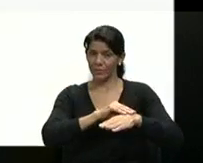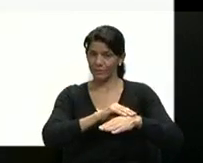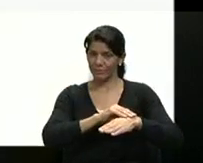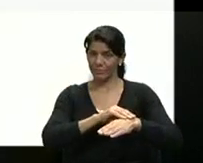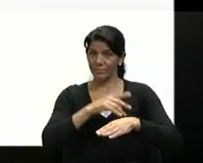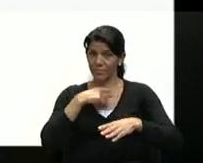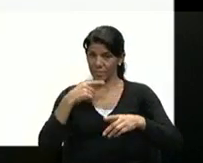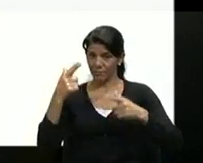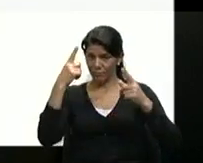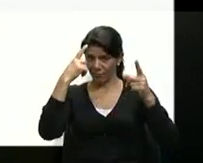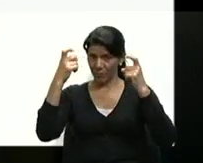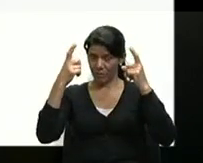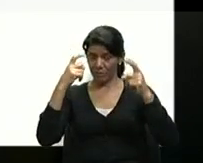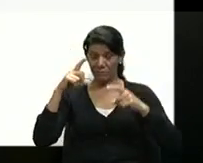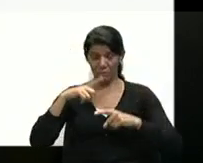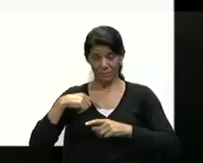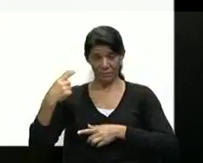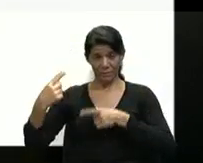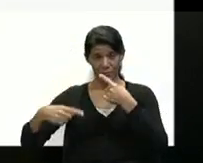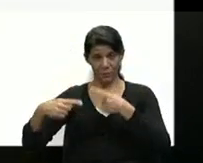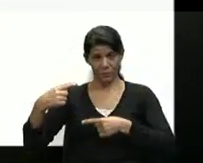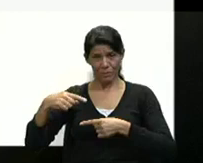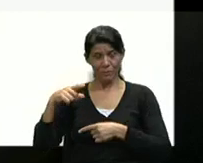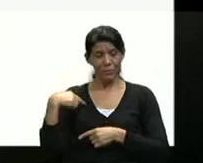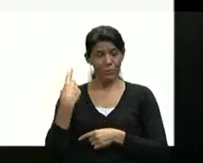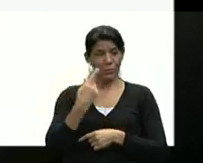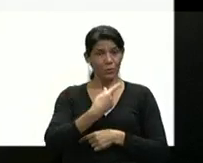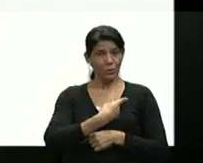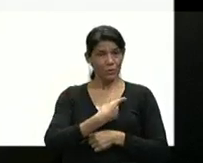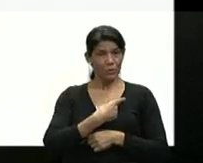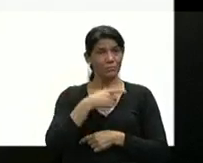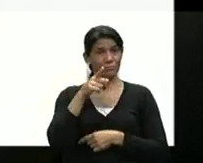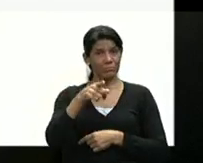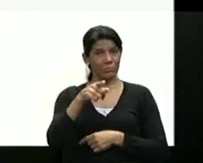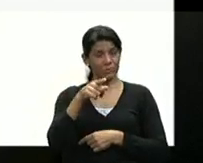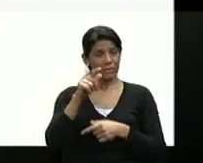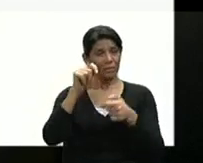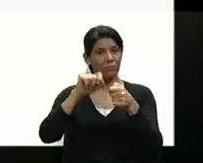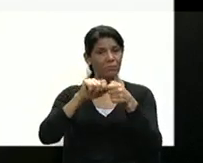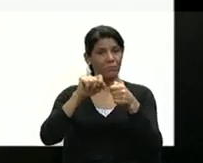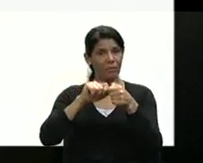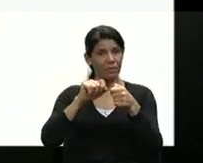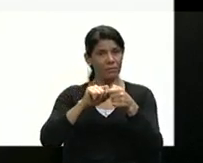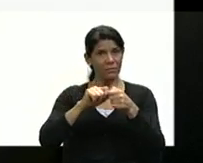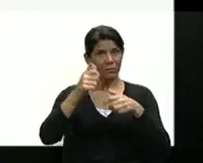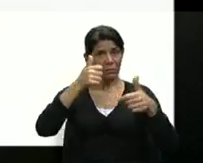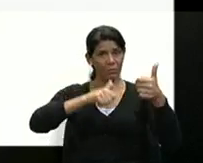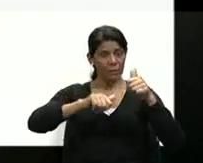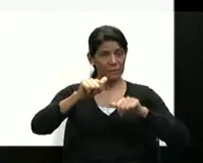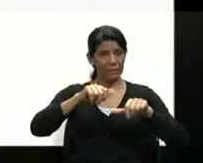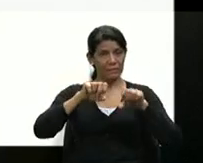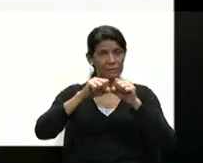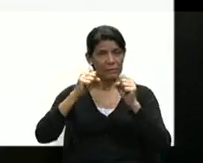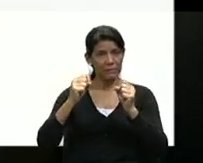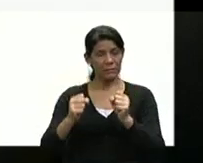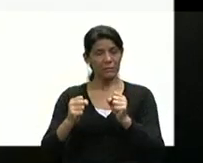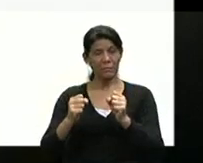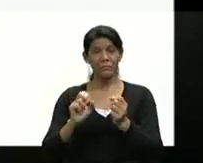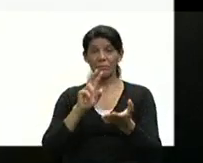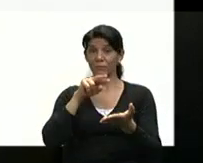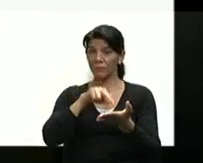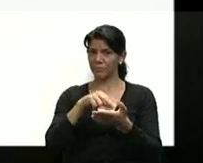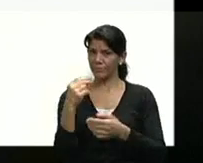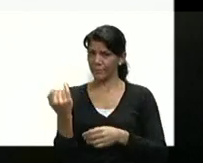Além dessa discussão nossa, essa breve discussão nossa, estimulo que vocês depois façam uma análise desse tema tão atual